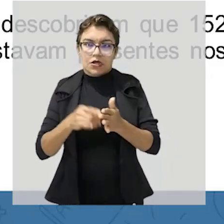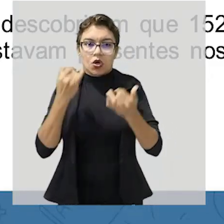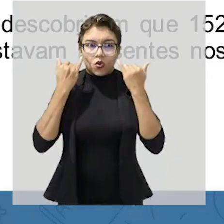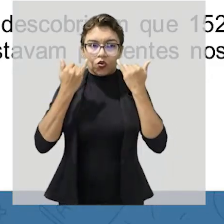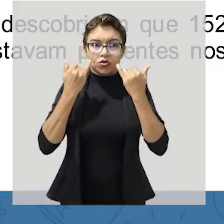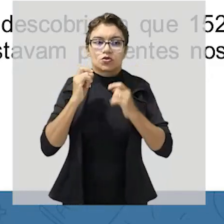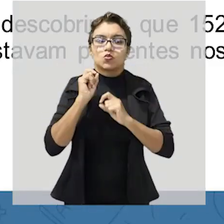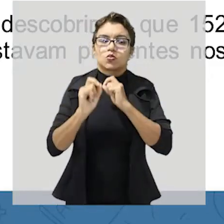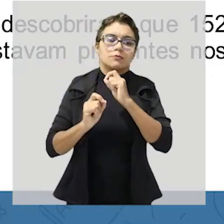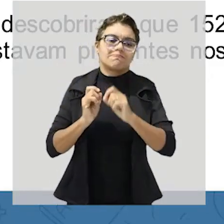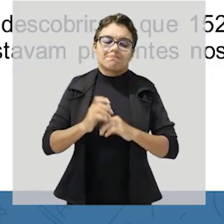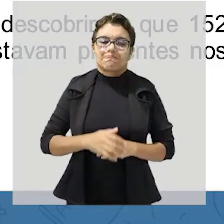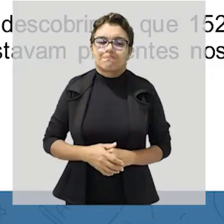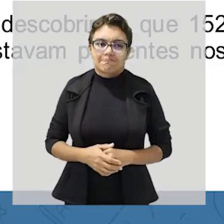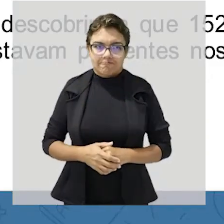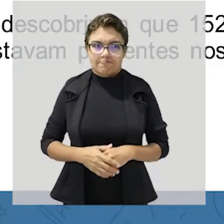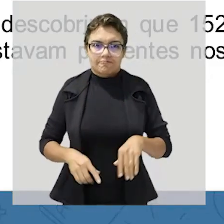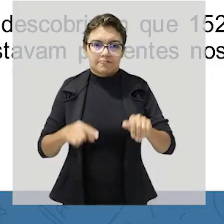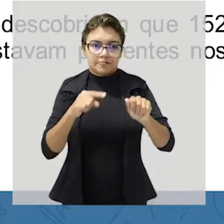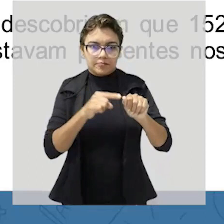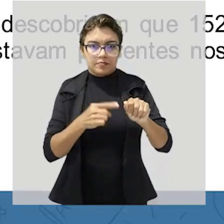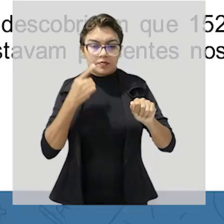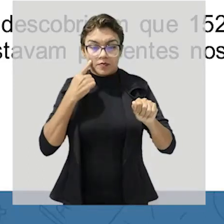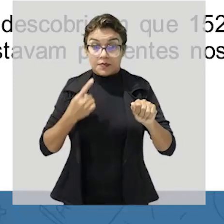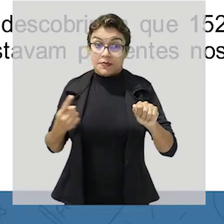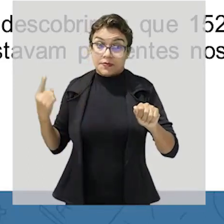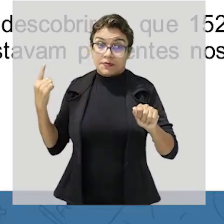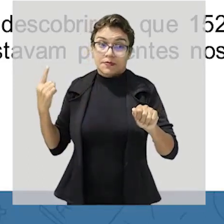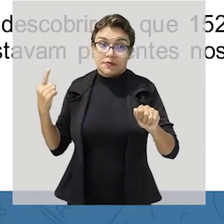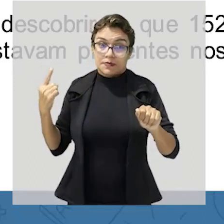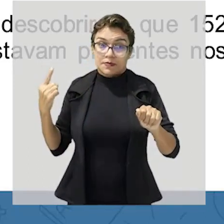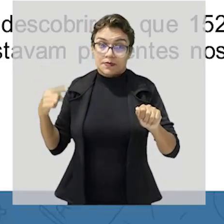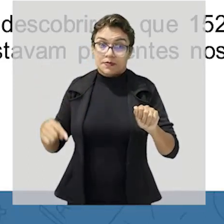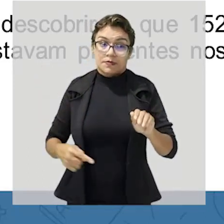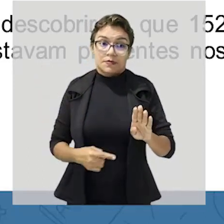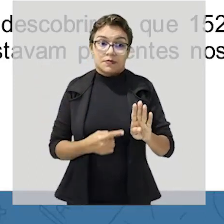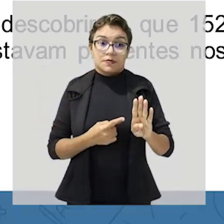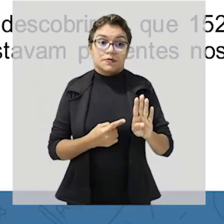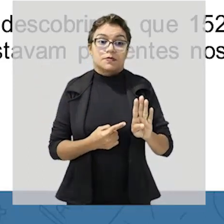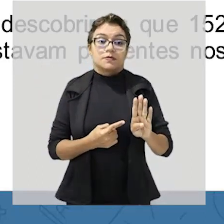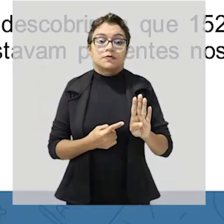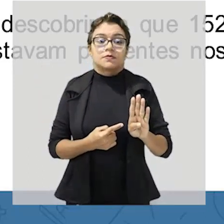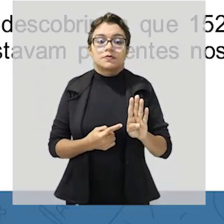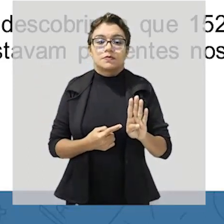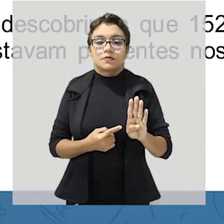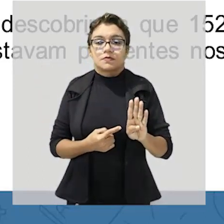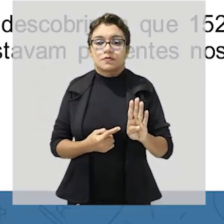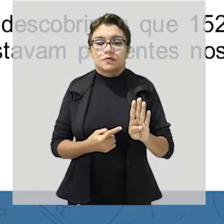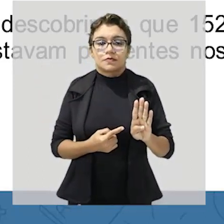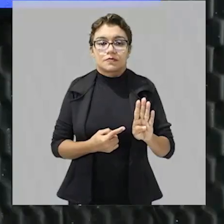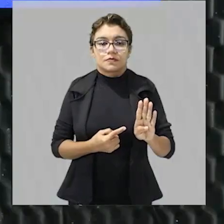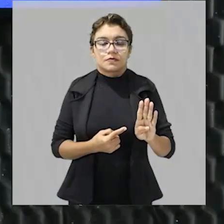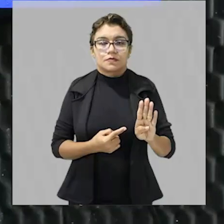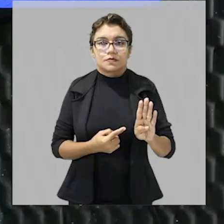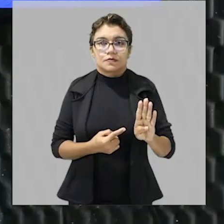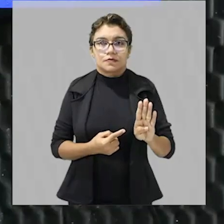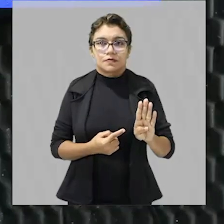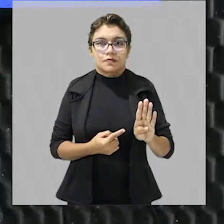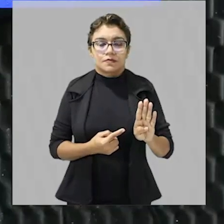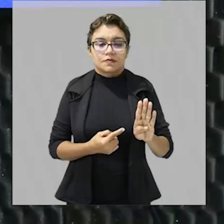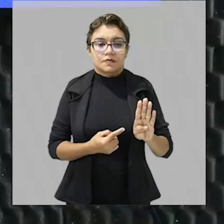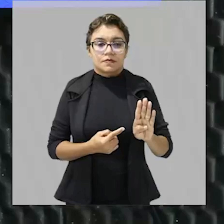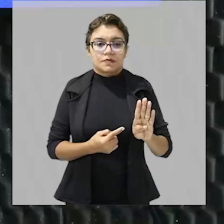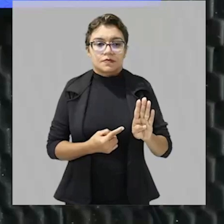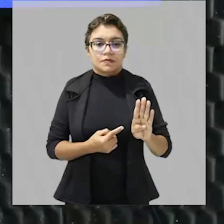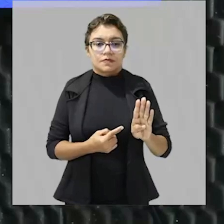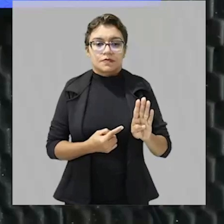viveram há muitos anos, mas hoje, se a gente tem certas imunidades, que é o presente que eles nos deixaram, é